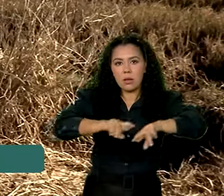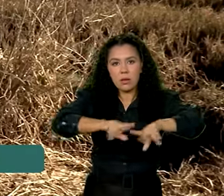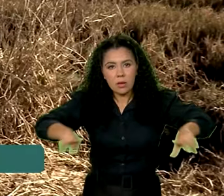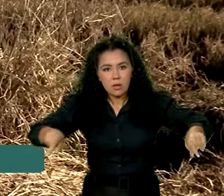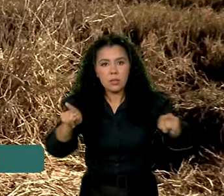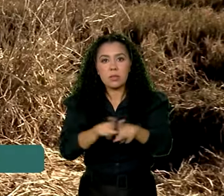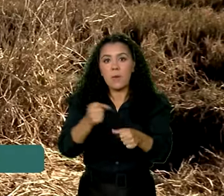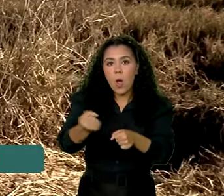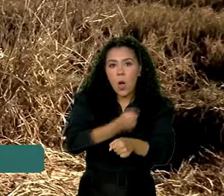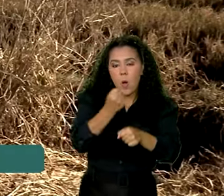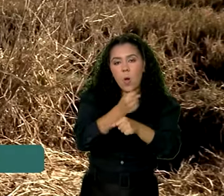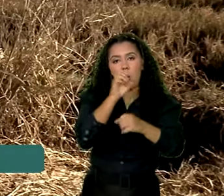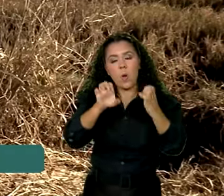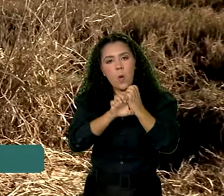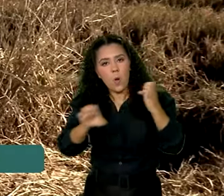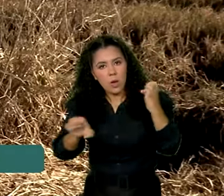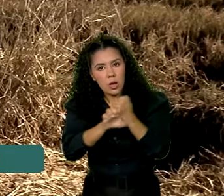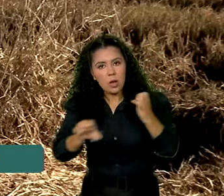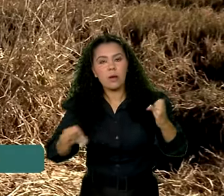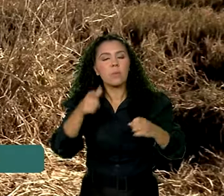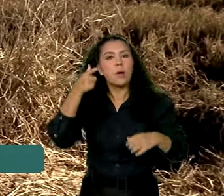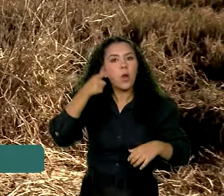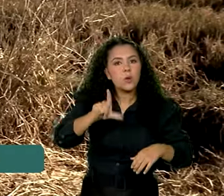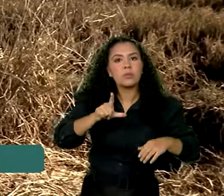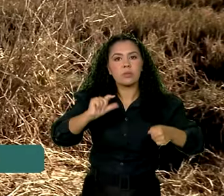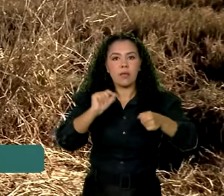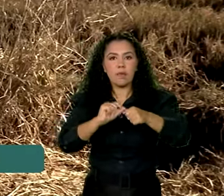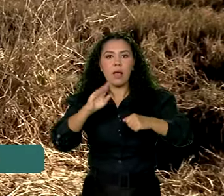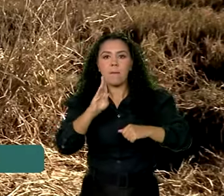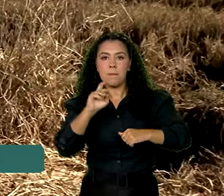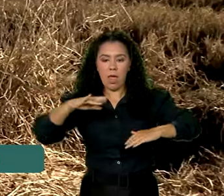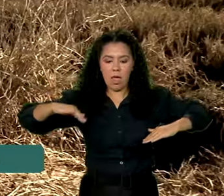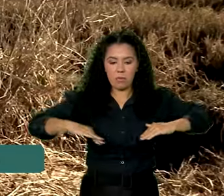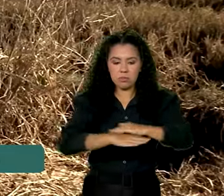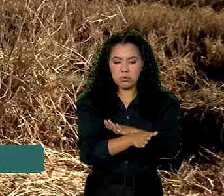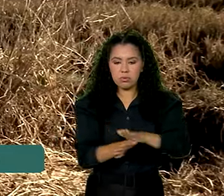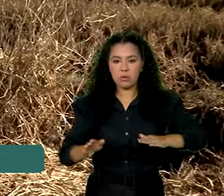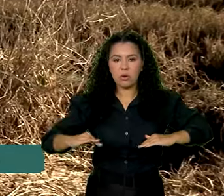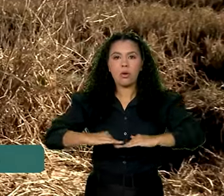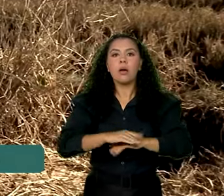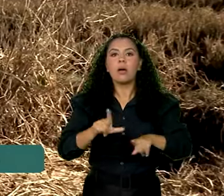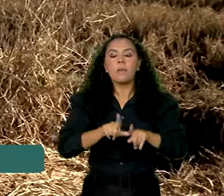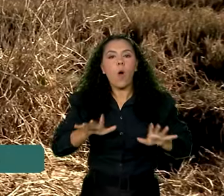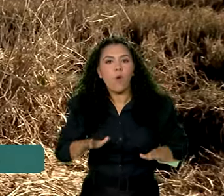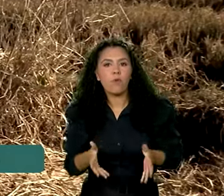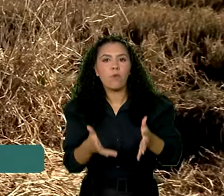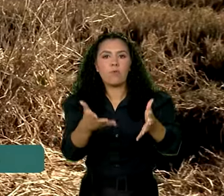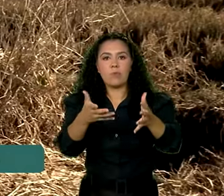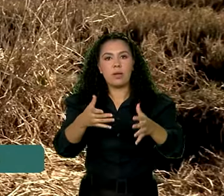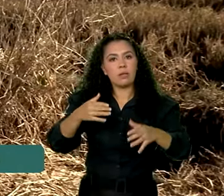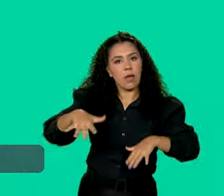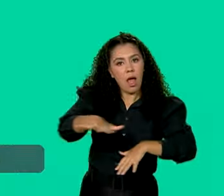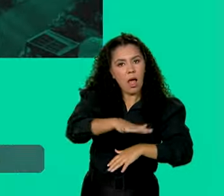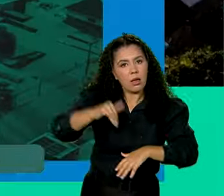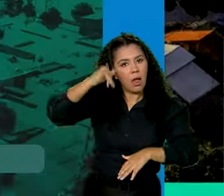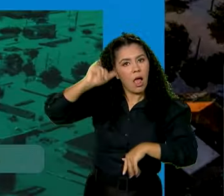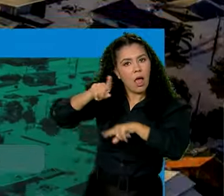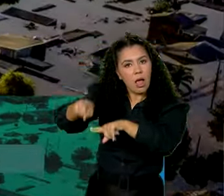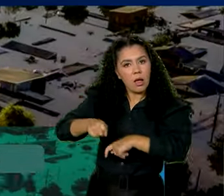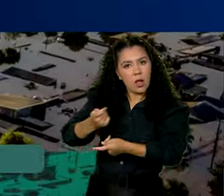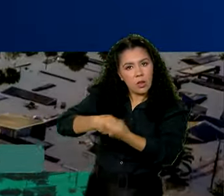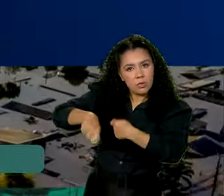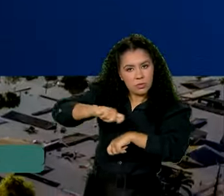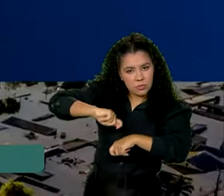de engenharia para recuperação de estradas vicinais de fomento ao agronegócio. E